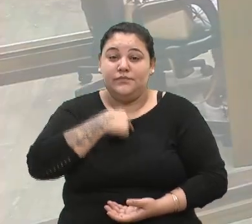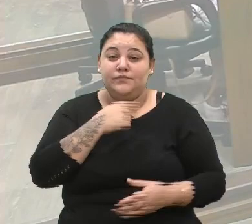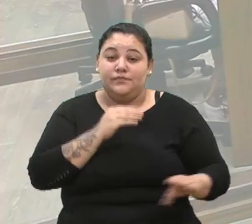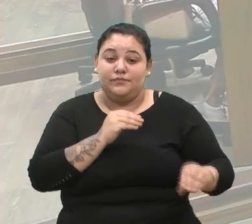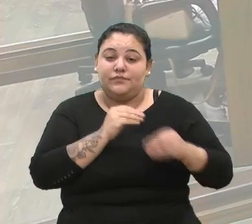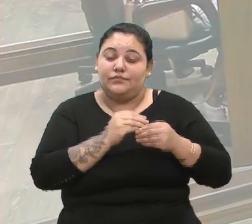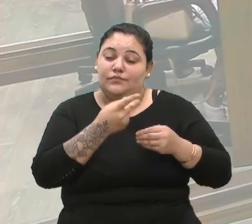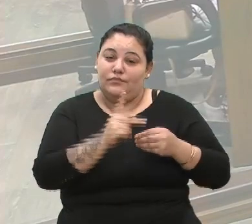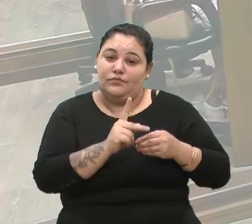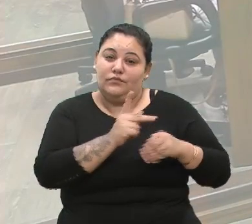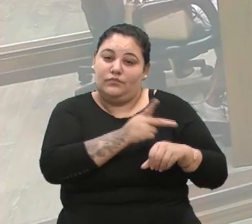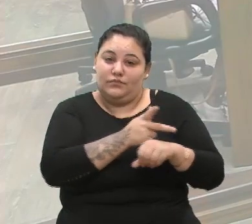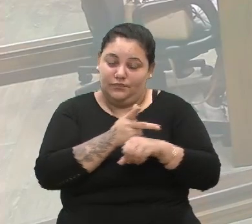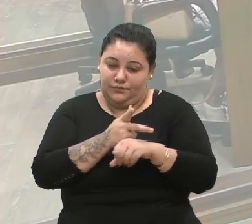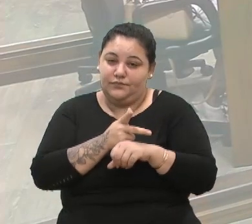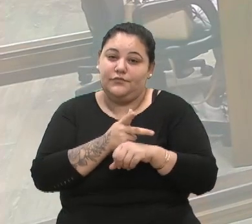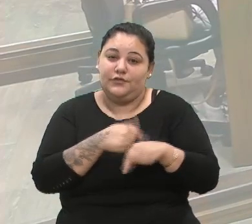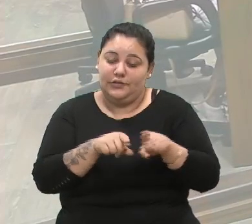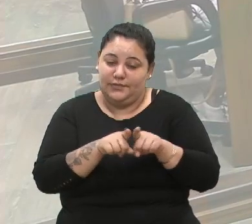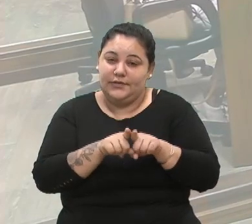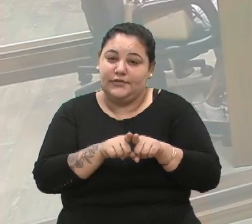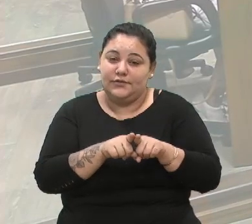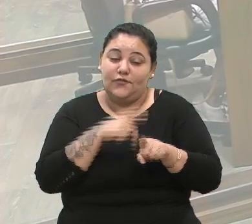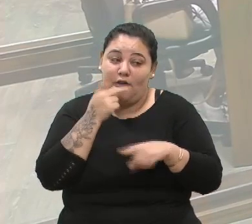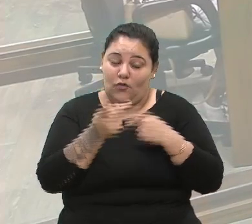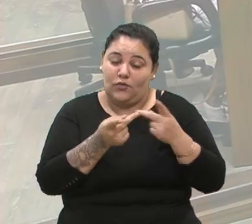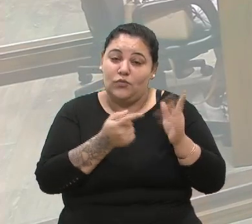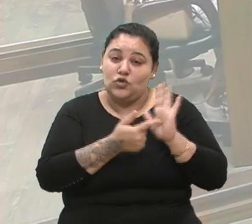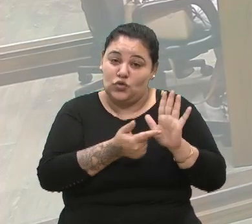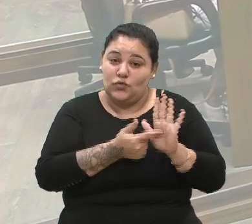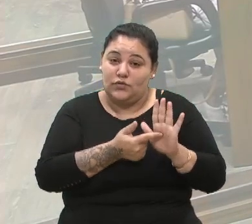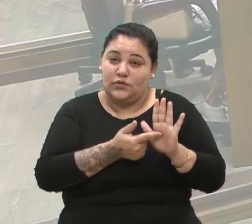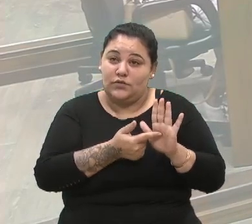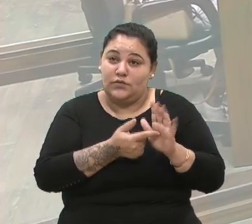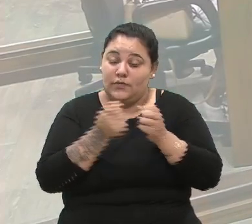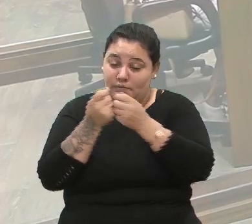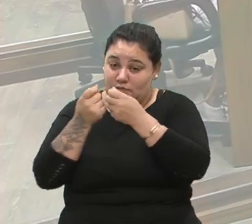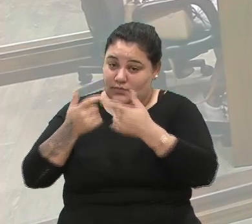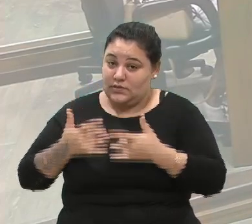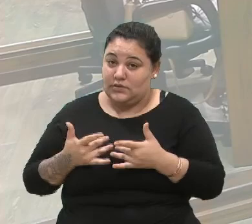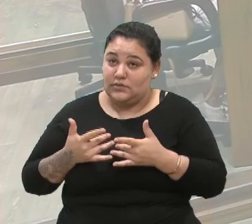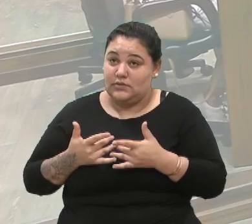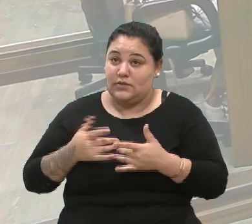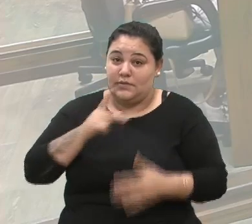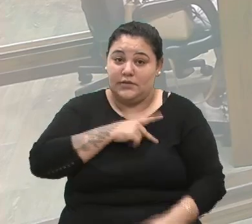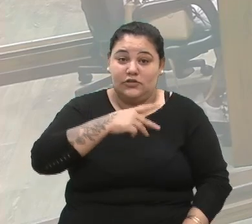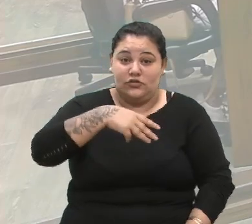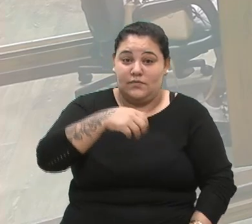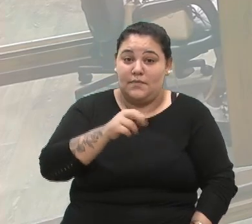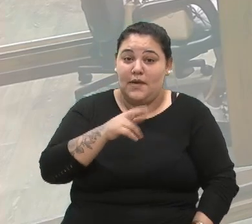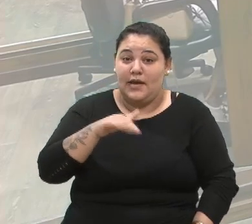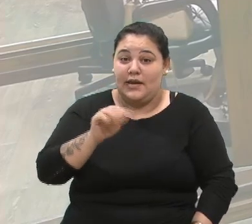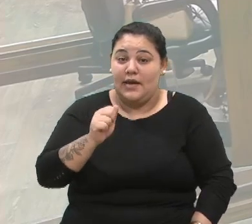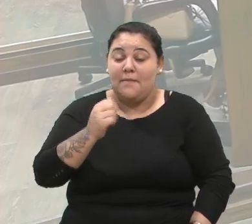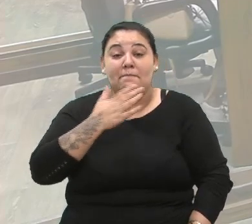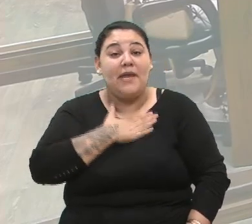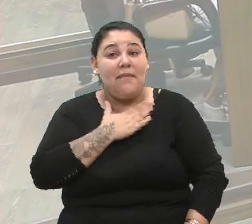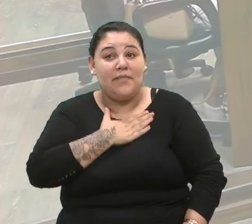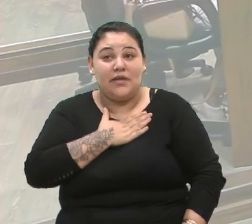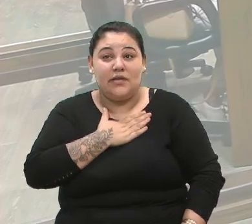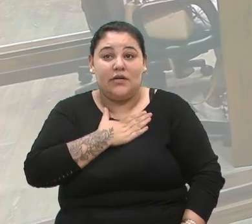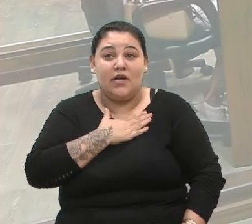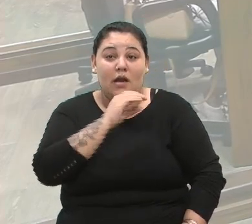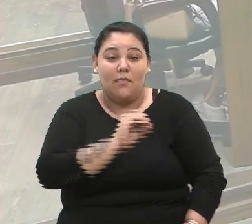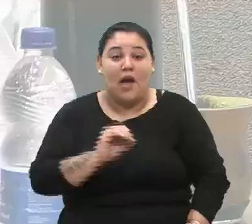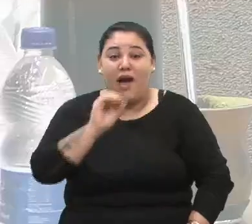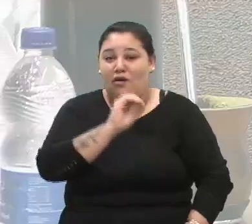sua colocação e eu vou dar uma síntese aqui da situação. A presidente Maria de Lourdes, para mim, é uma excelente